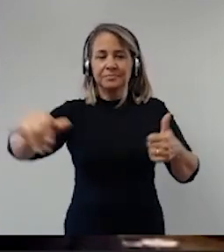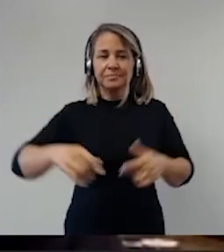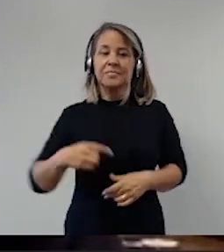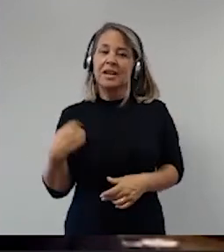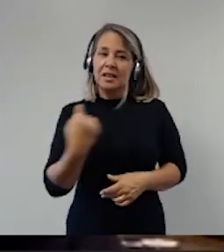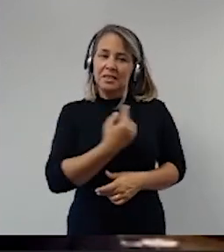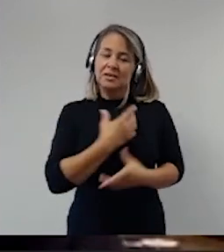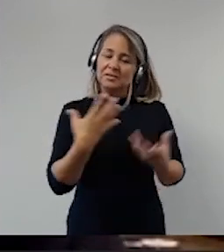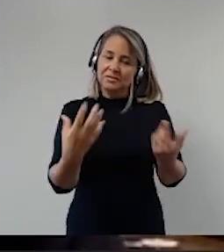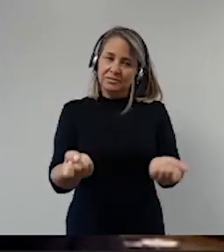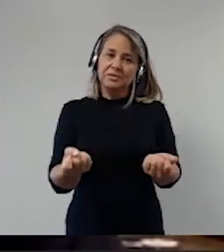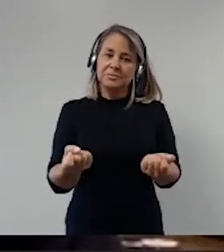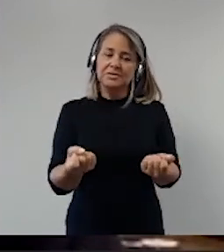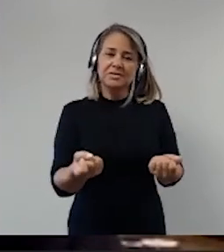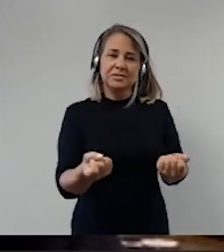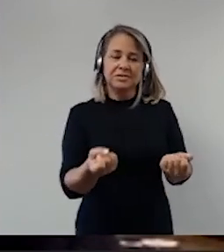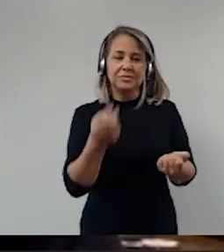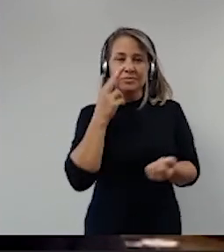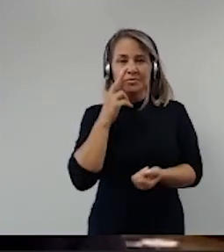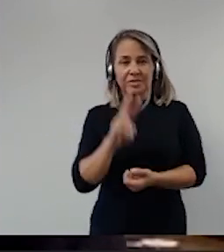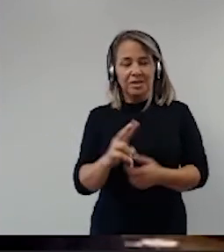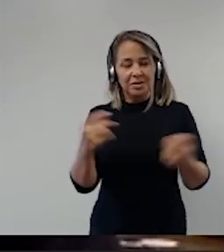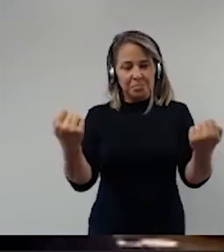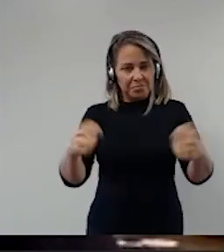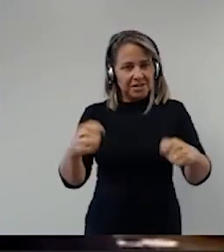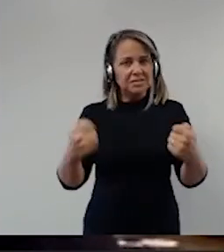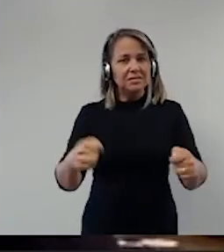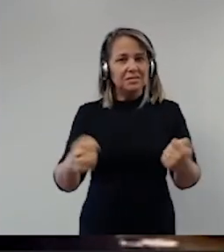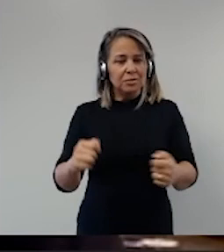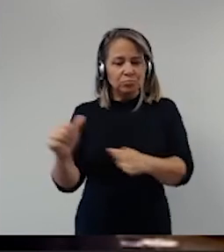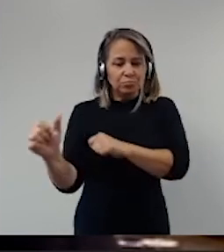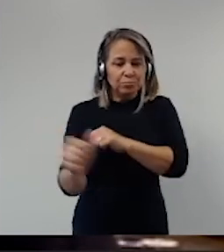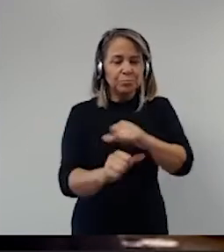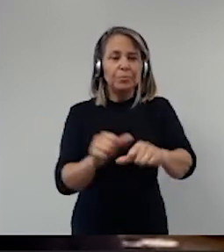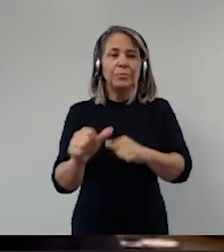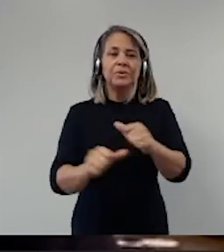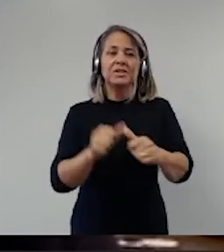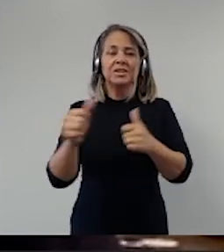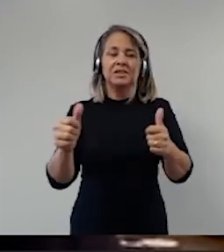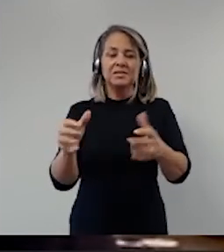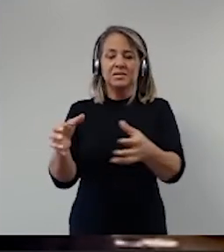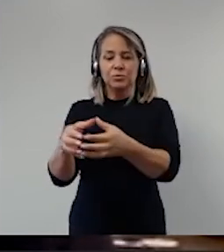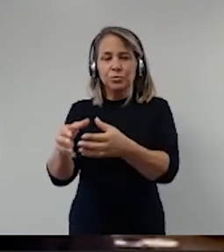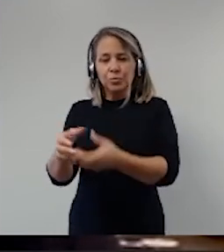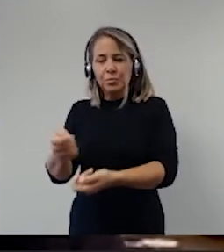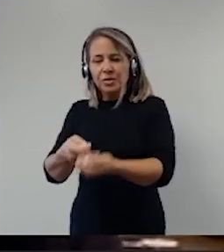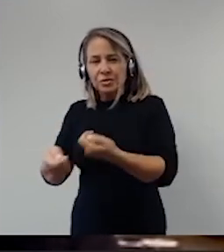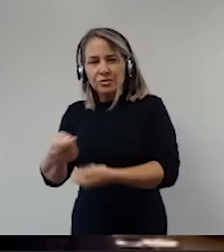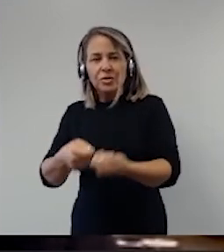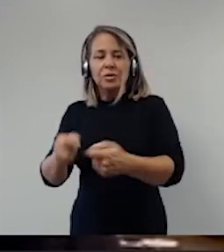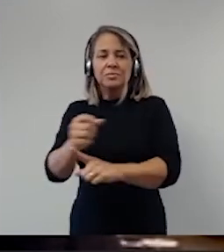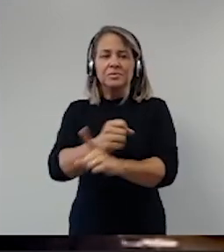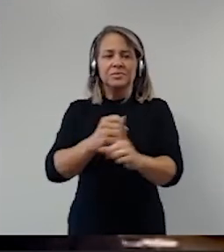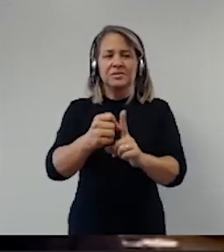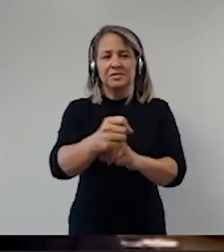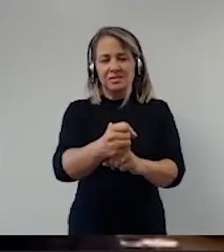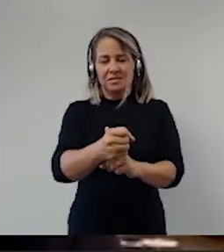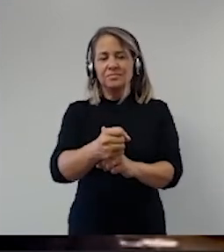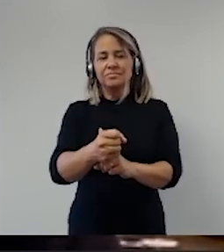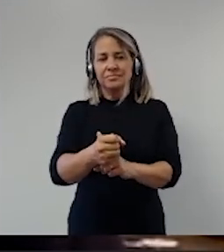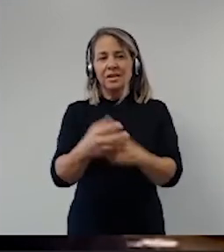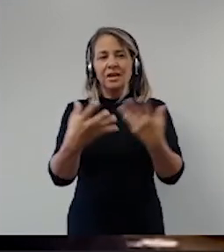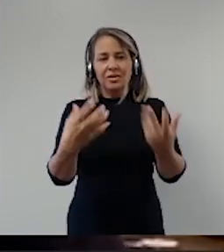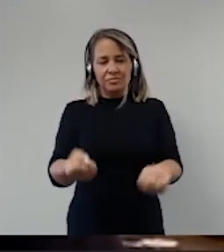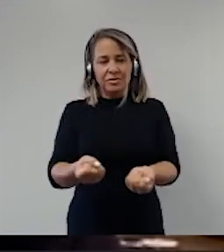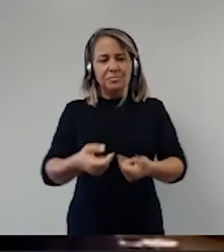Nós vamos ver a necessidade de restabelecimento da ordem econômica, ordem social, e